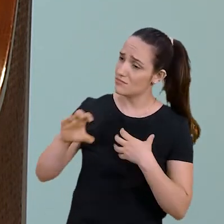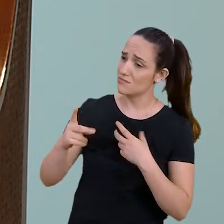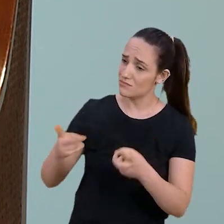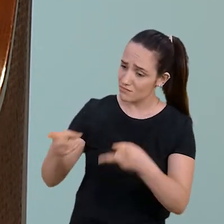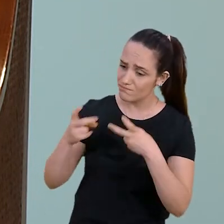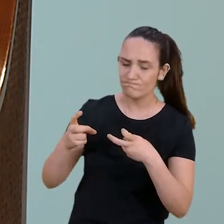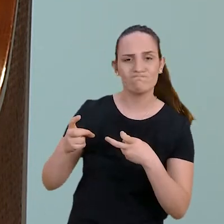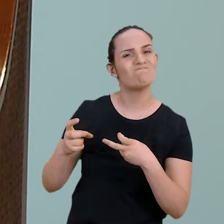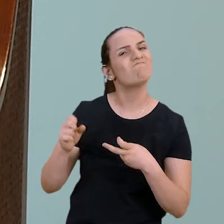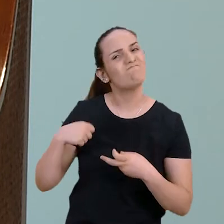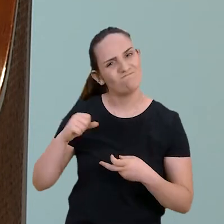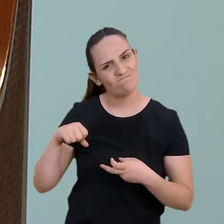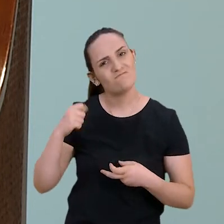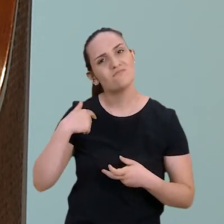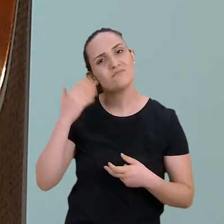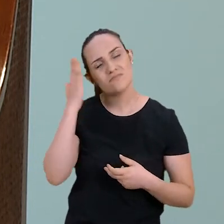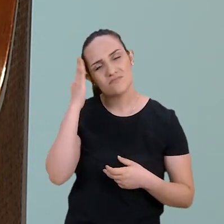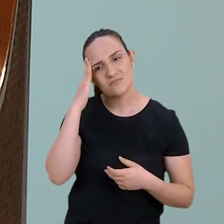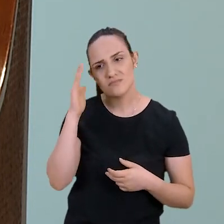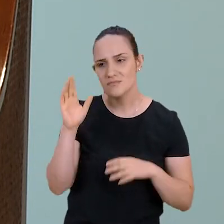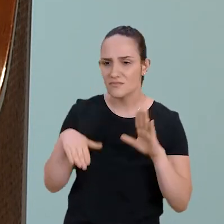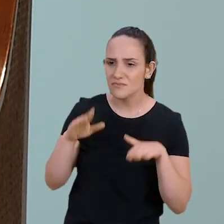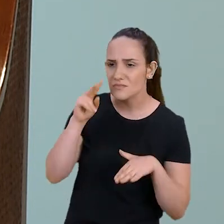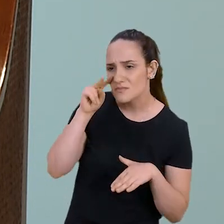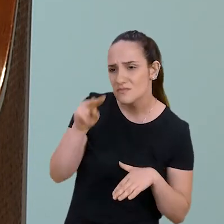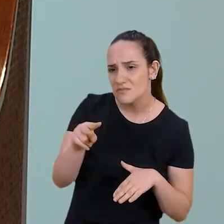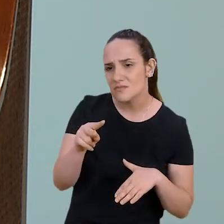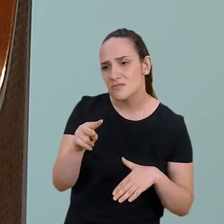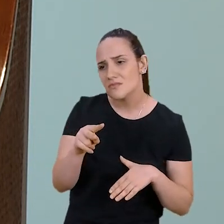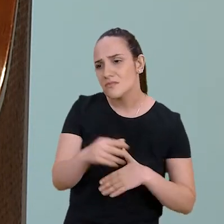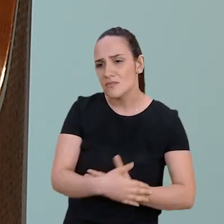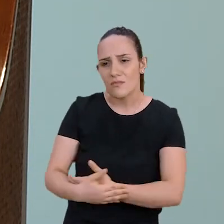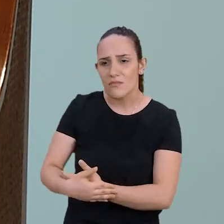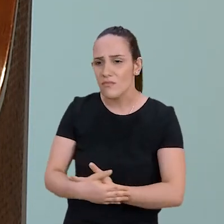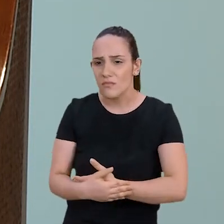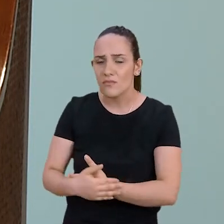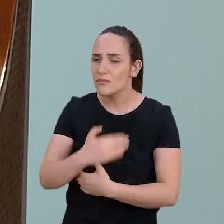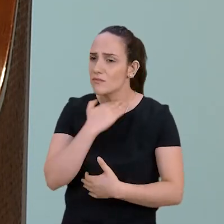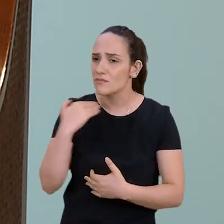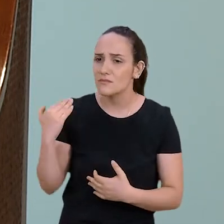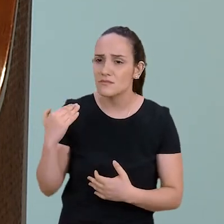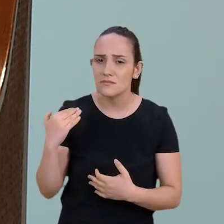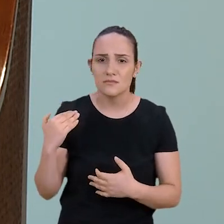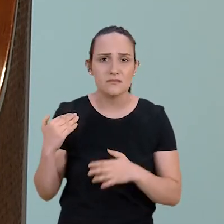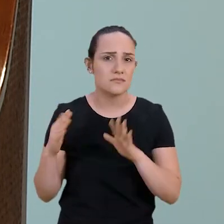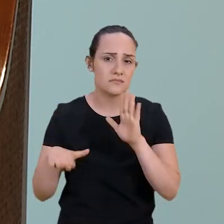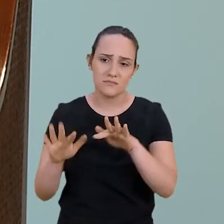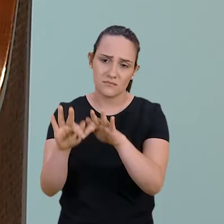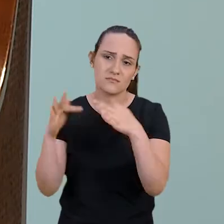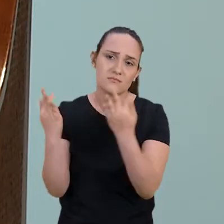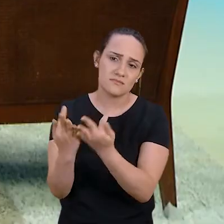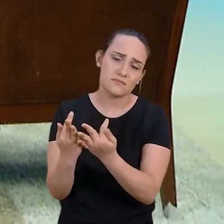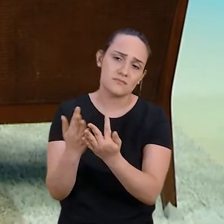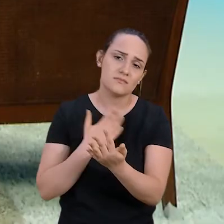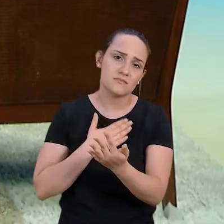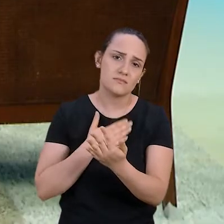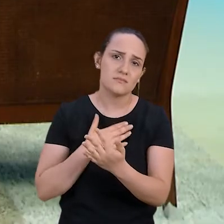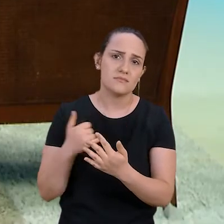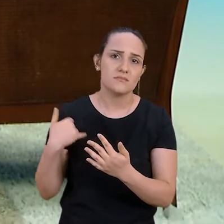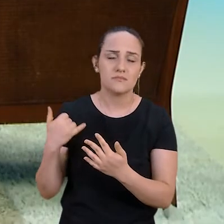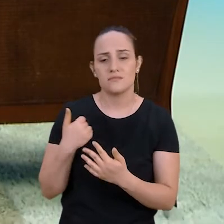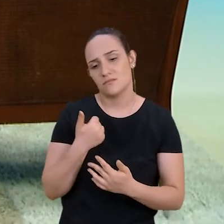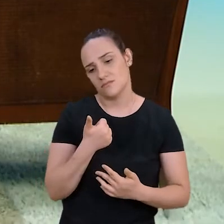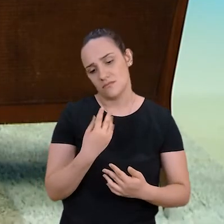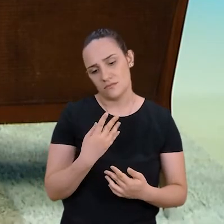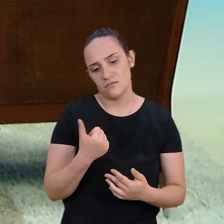que eu perco um menino, né, com a doença do meu filho, de uma família da minha associação com 14, 15, 20